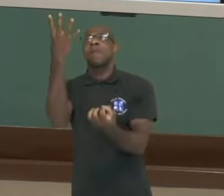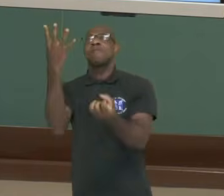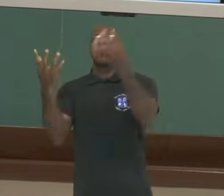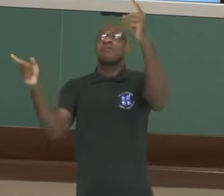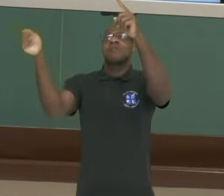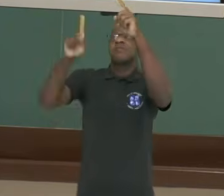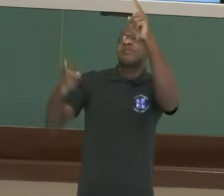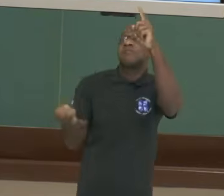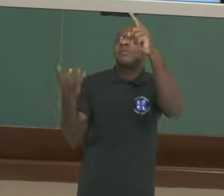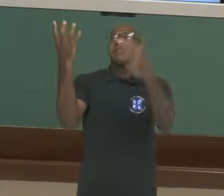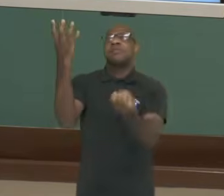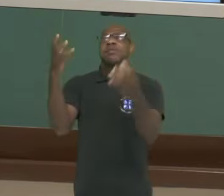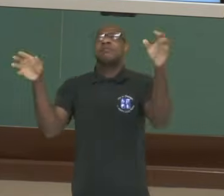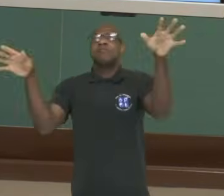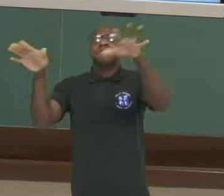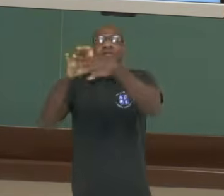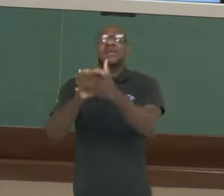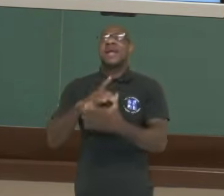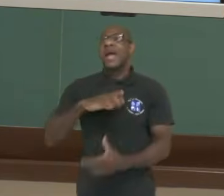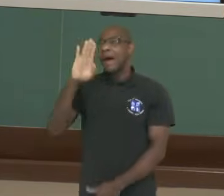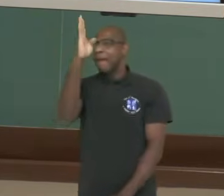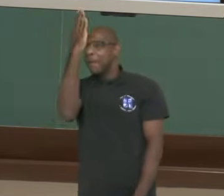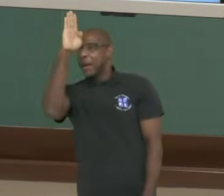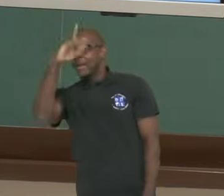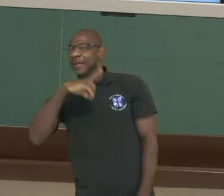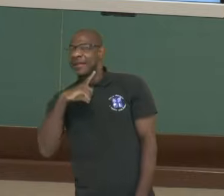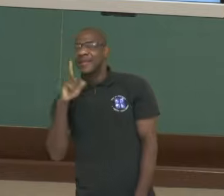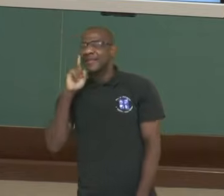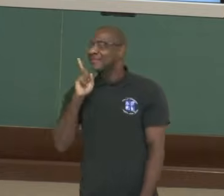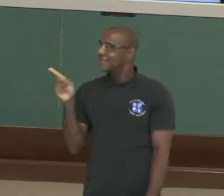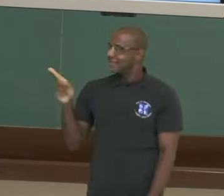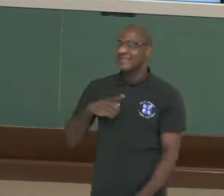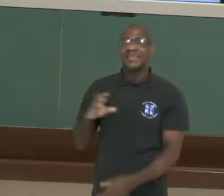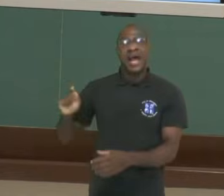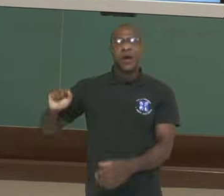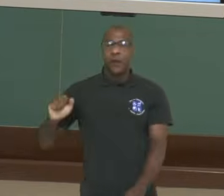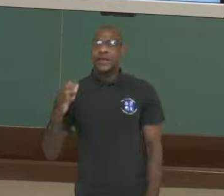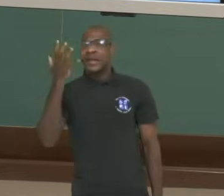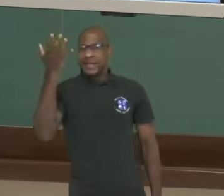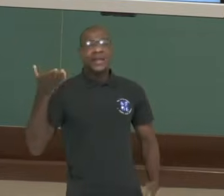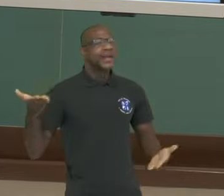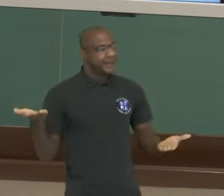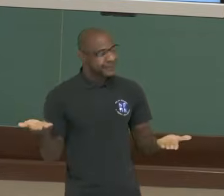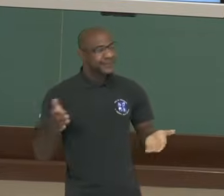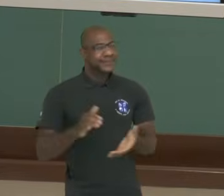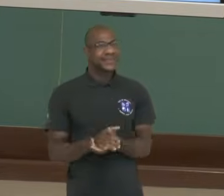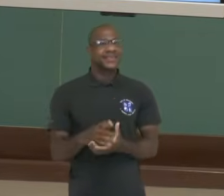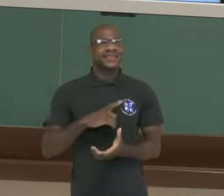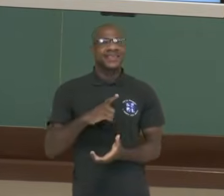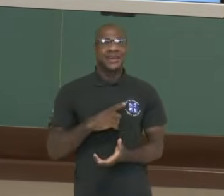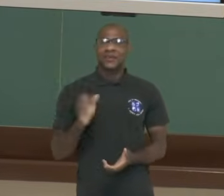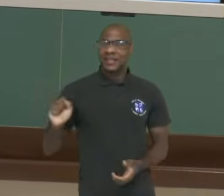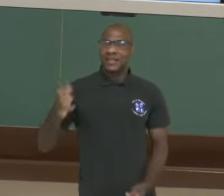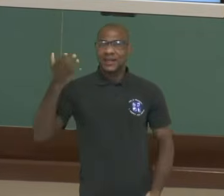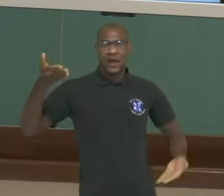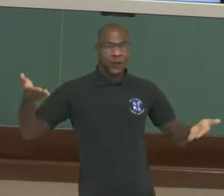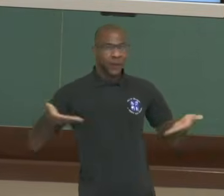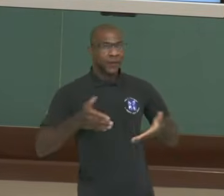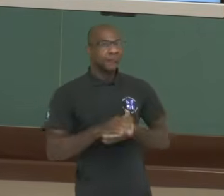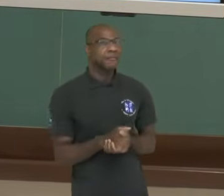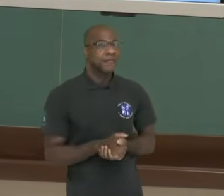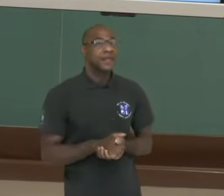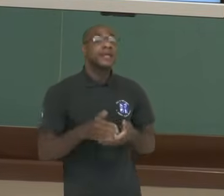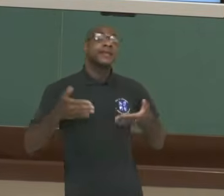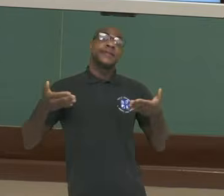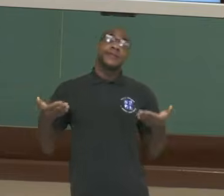de polaridade das nuvens, então uma diferença ali, então está acontecendo esse fenômeno. Muito